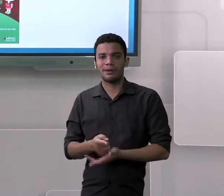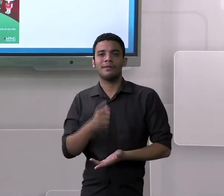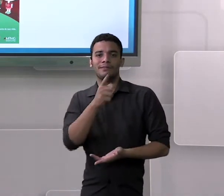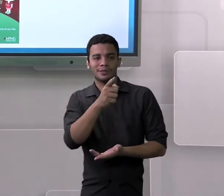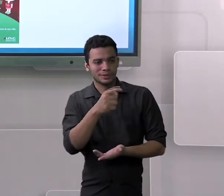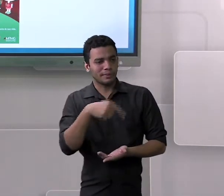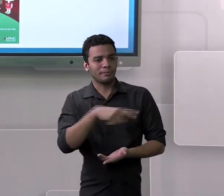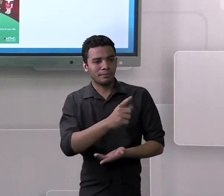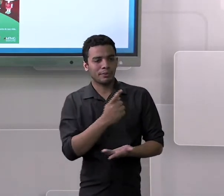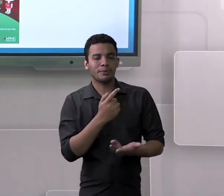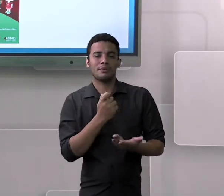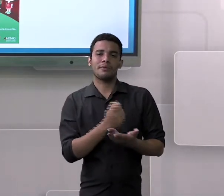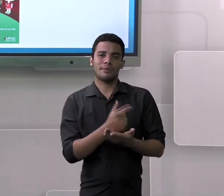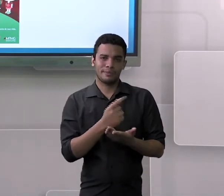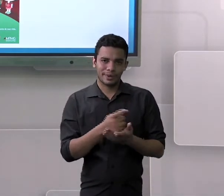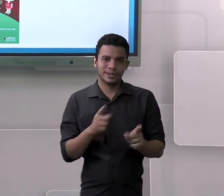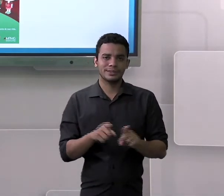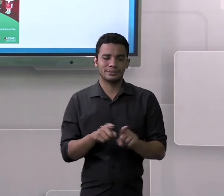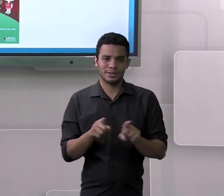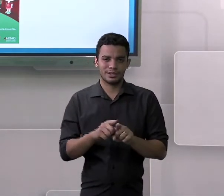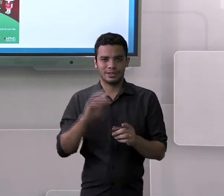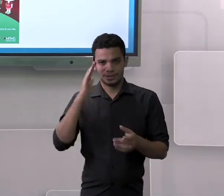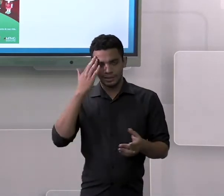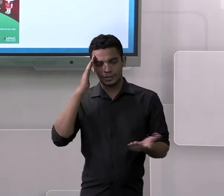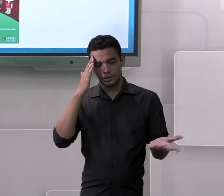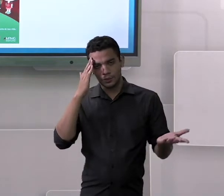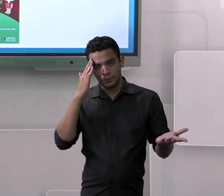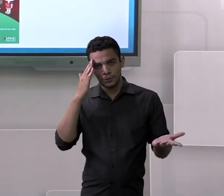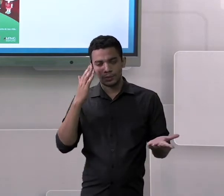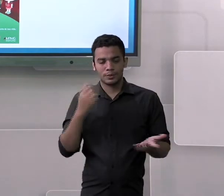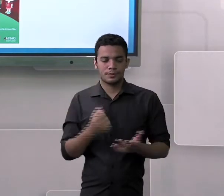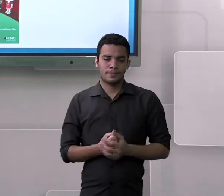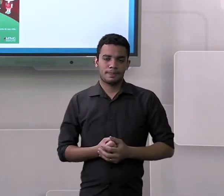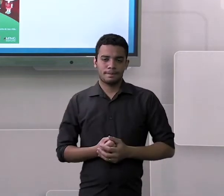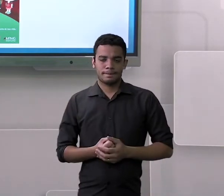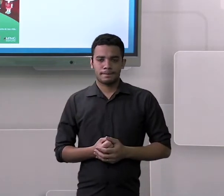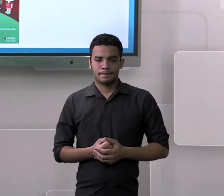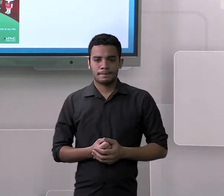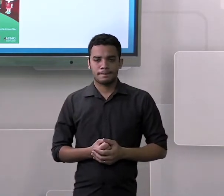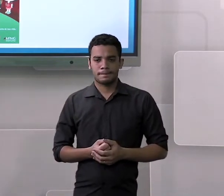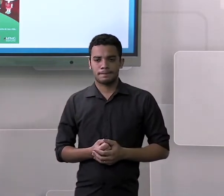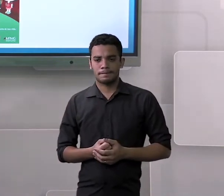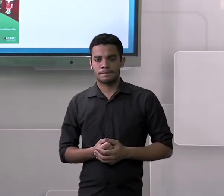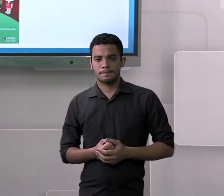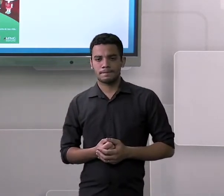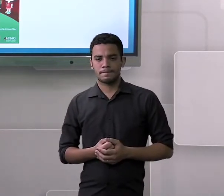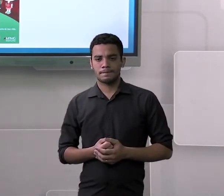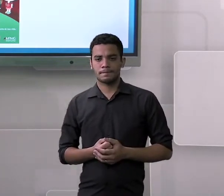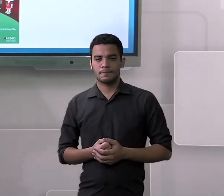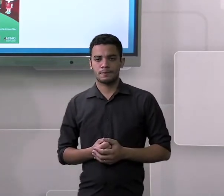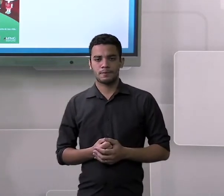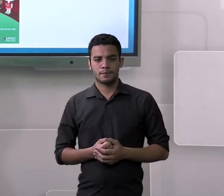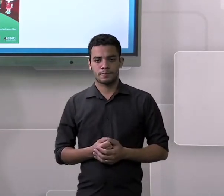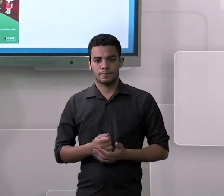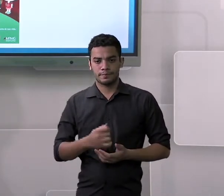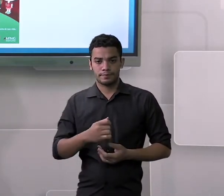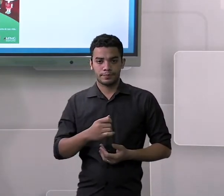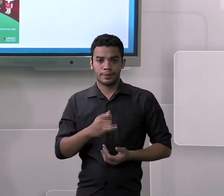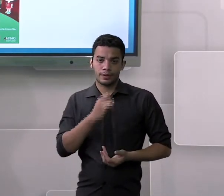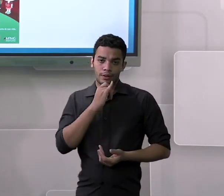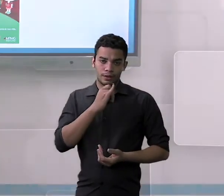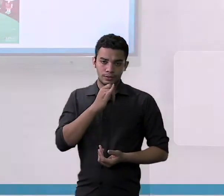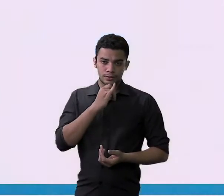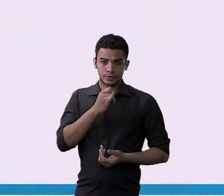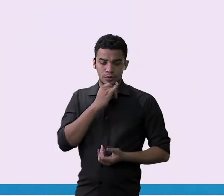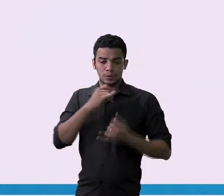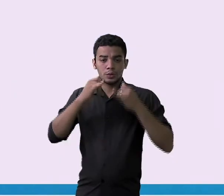para a gente ficar por dentro e não perder nada. Continuando. Os anúncios, olha